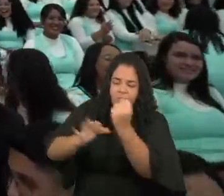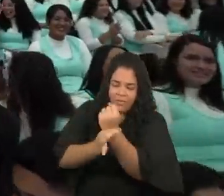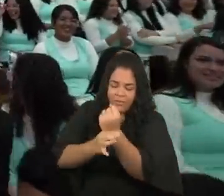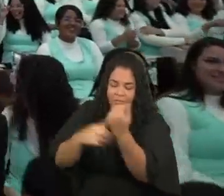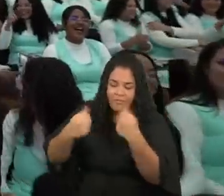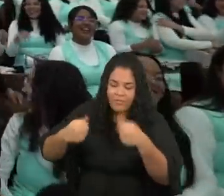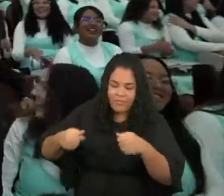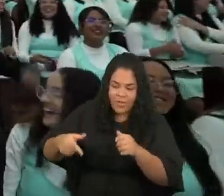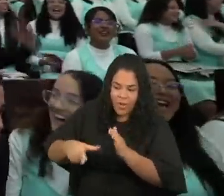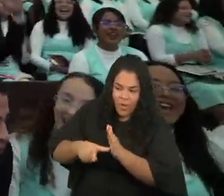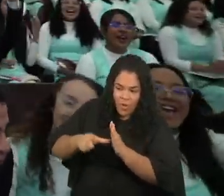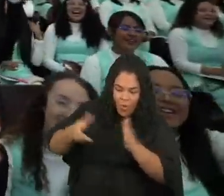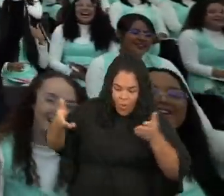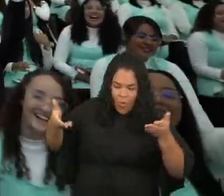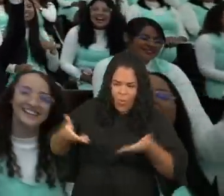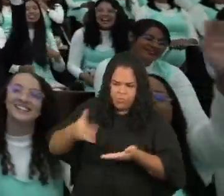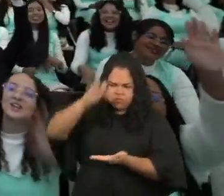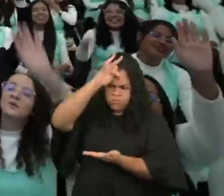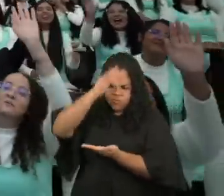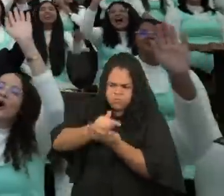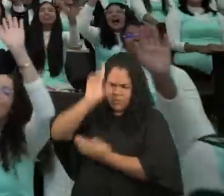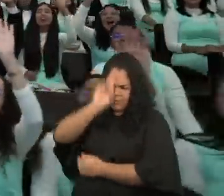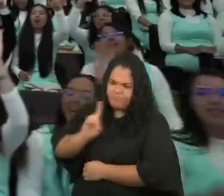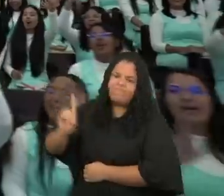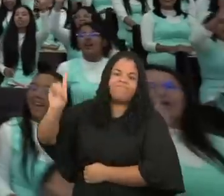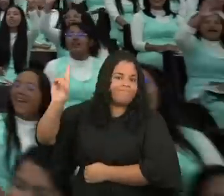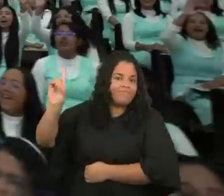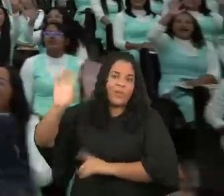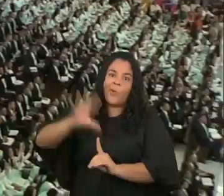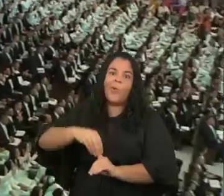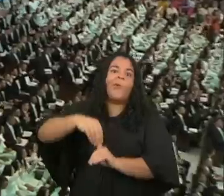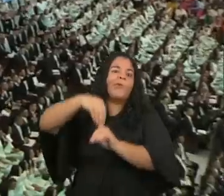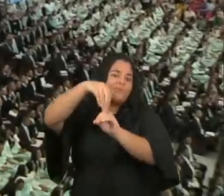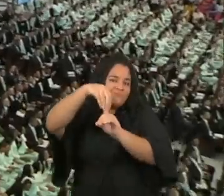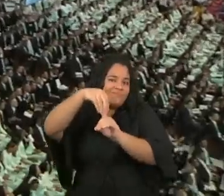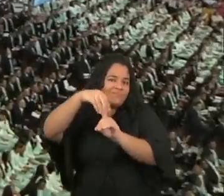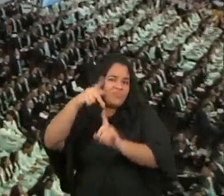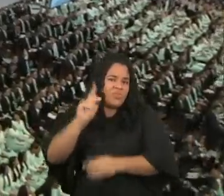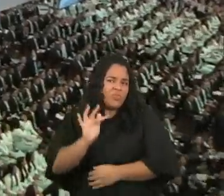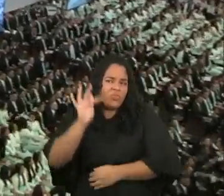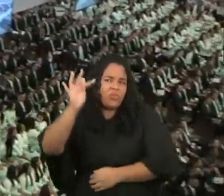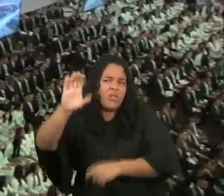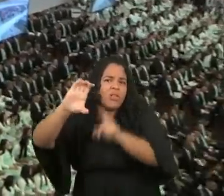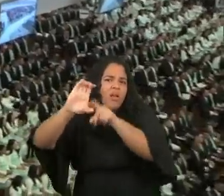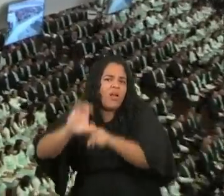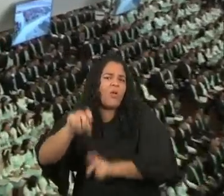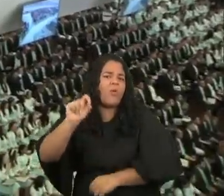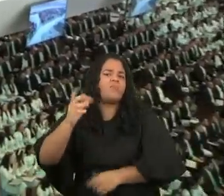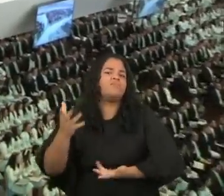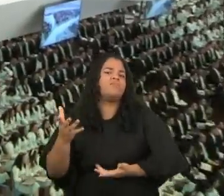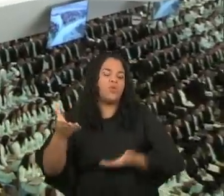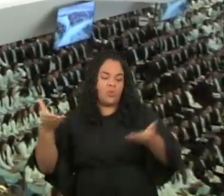Deus. Teu futuro depende só disso, tua fé em Deus.